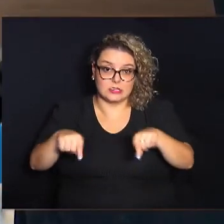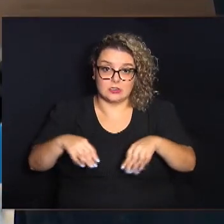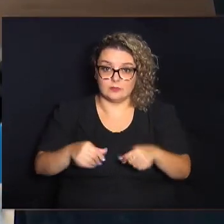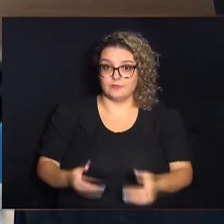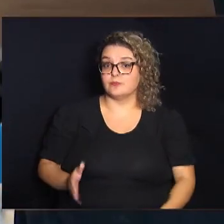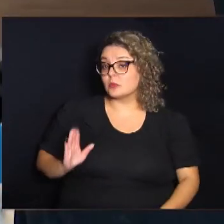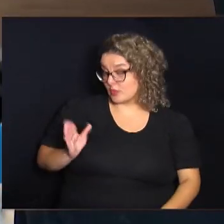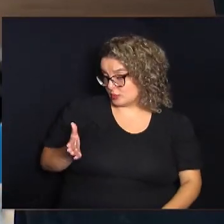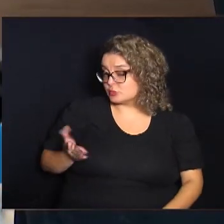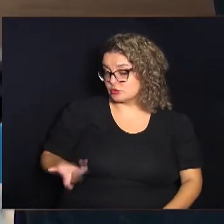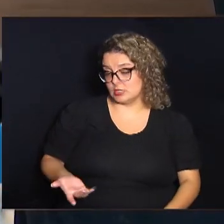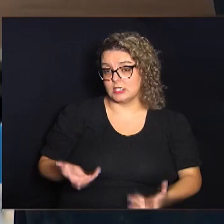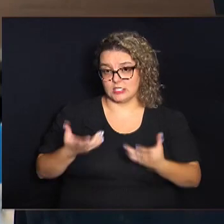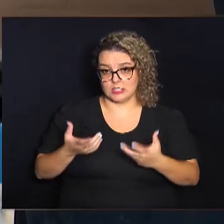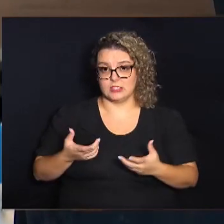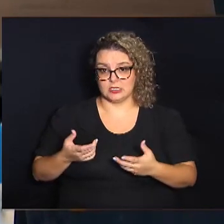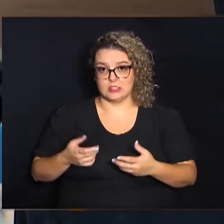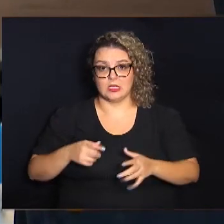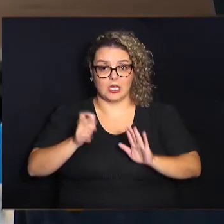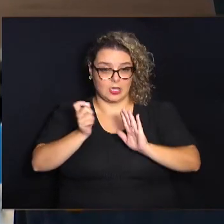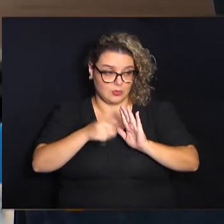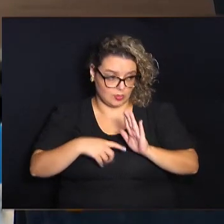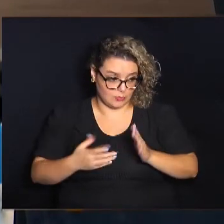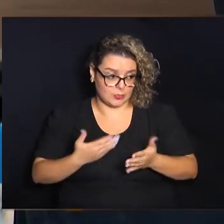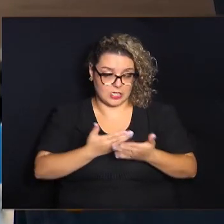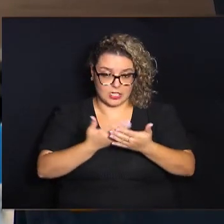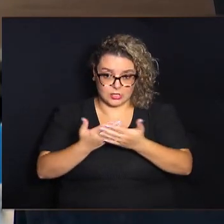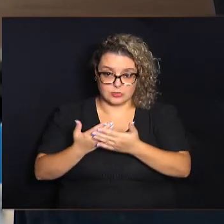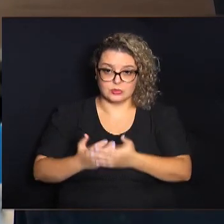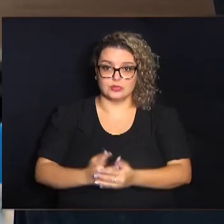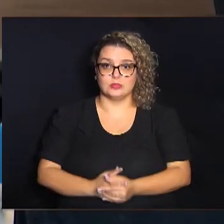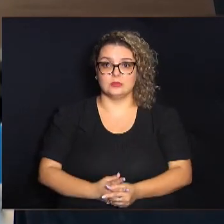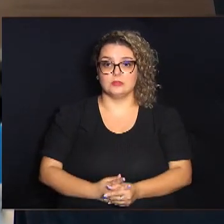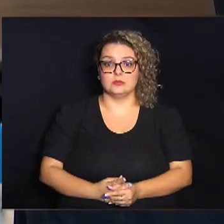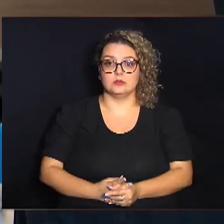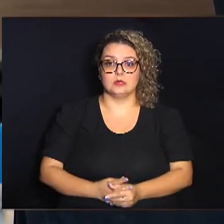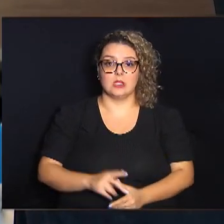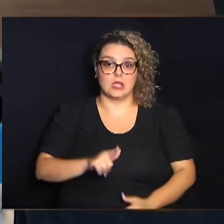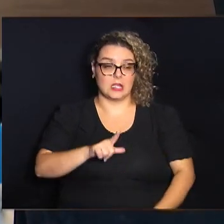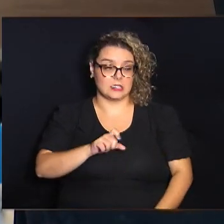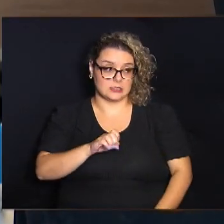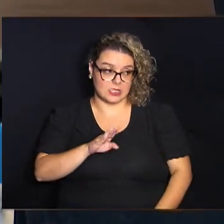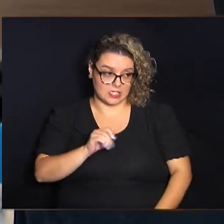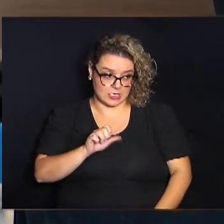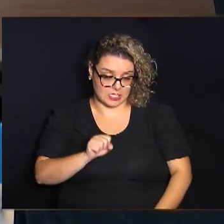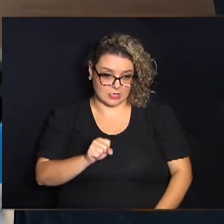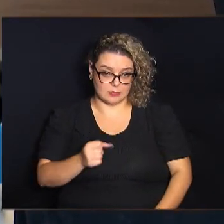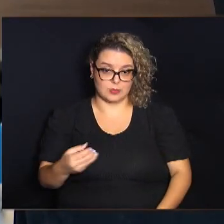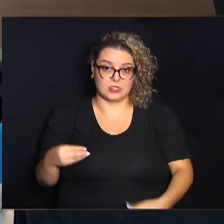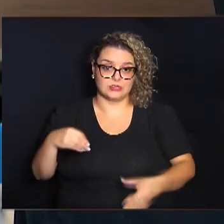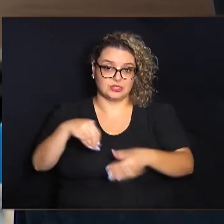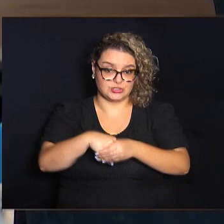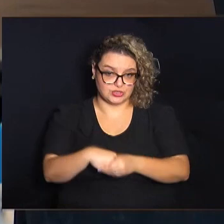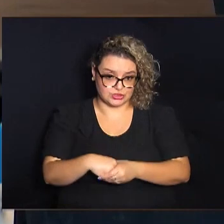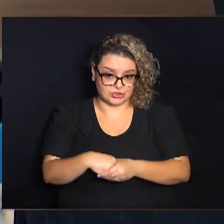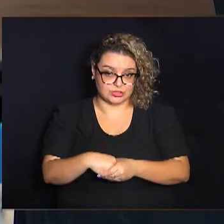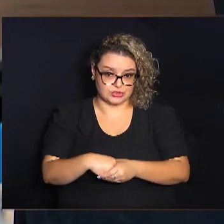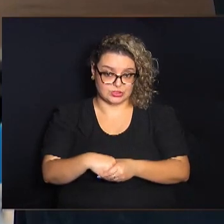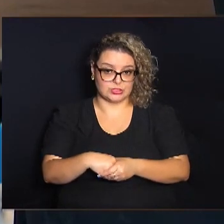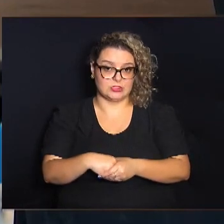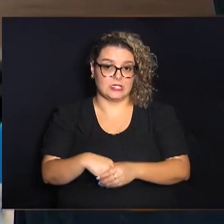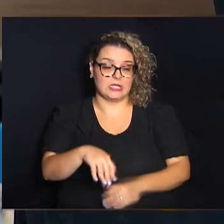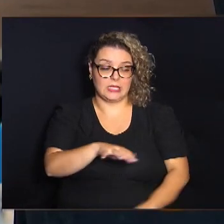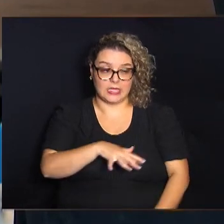gostaria de deixar inclusive para estudo, o seguinte: as glebas que estiverem inseridas comumente em áreas